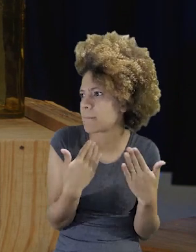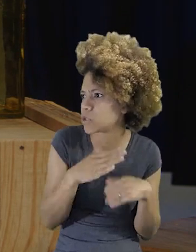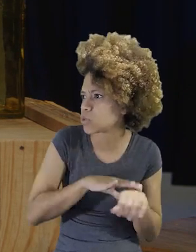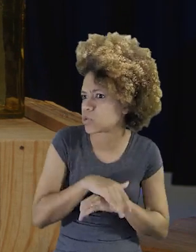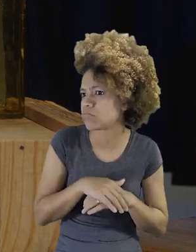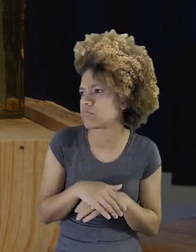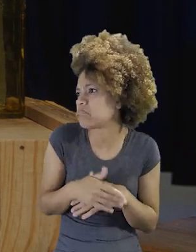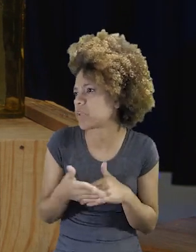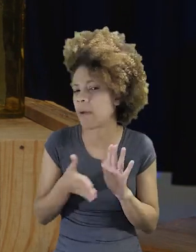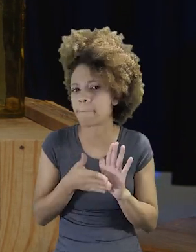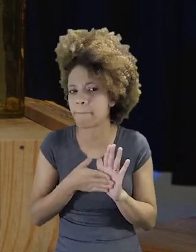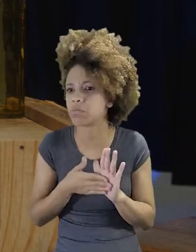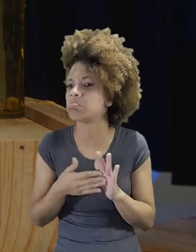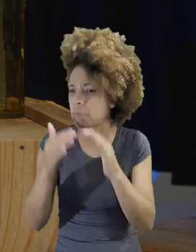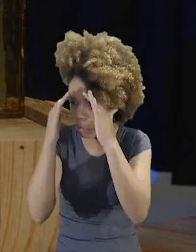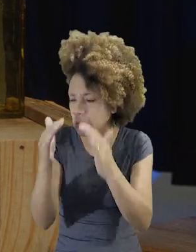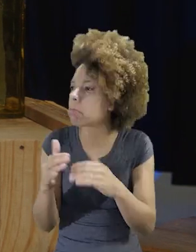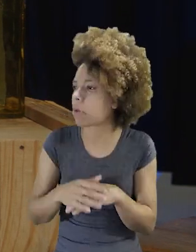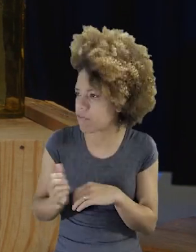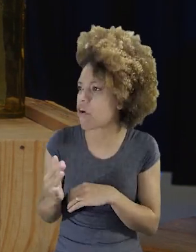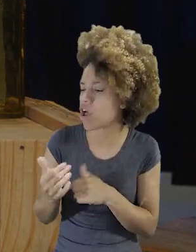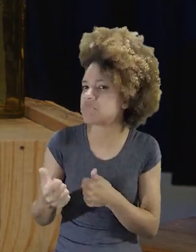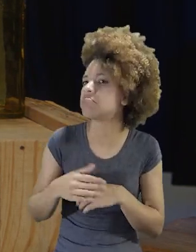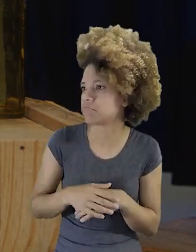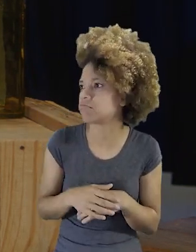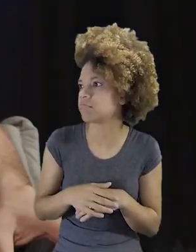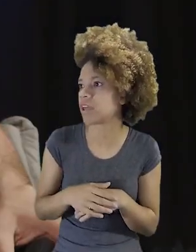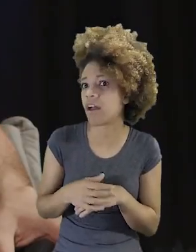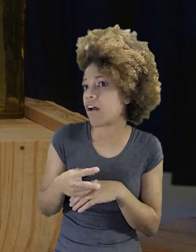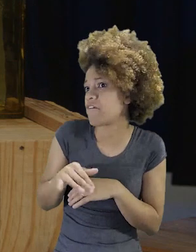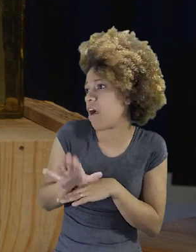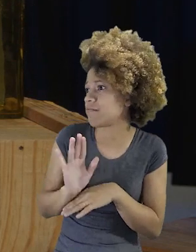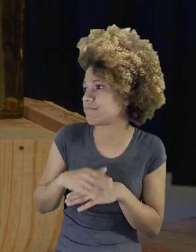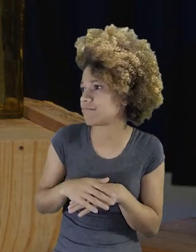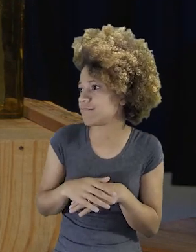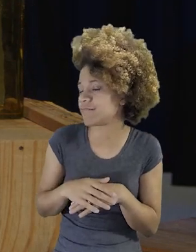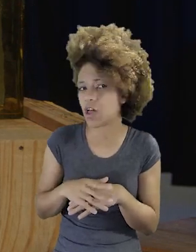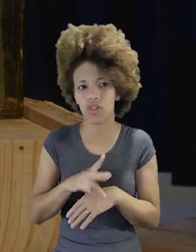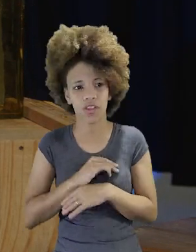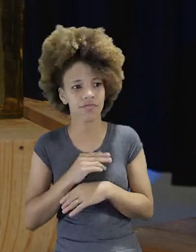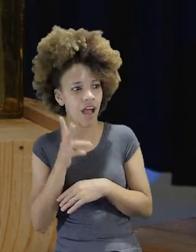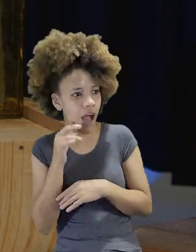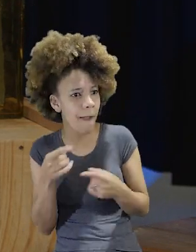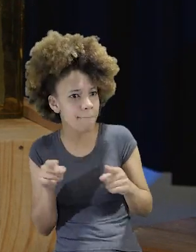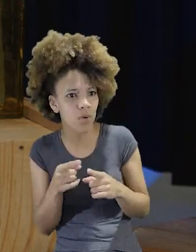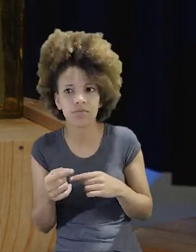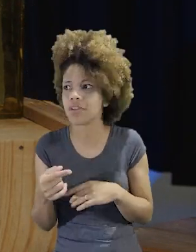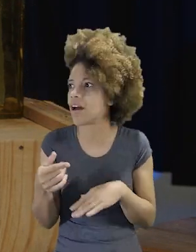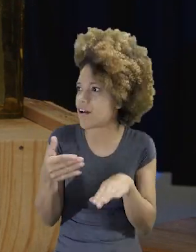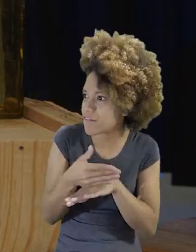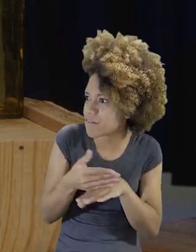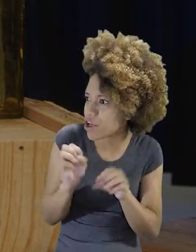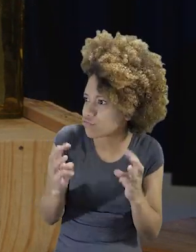porque vê ele no papo seguro é ver ele mandando uma ideia responsa vou dar uma olhada o cara vai lá ouvir